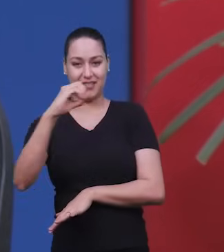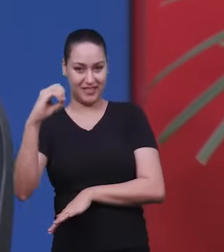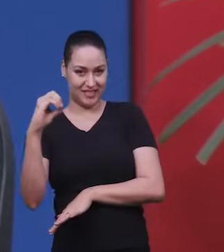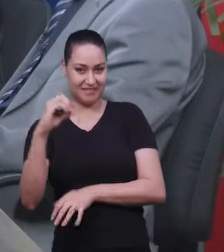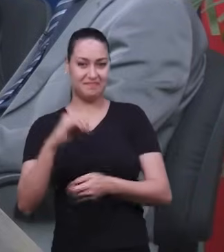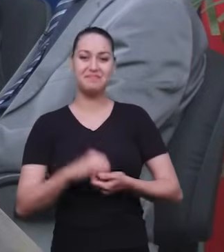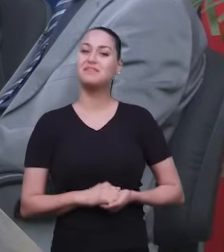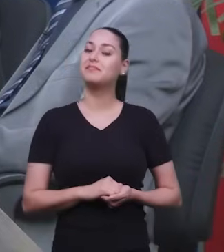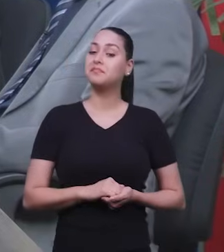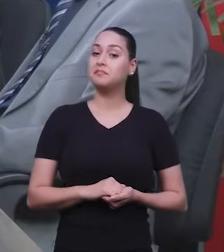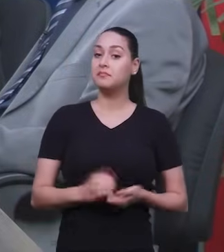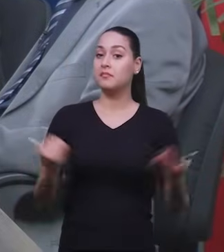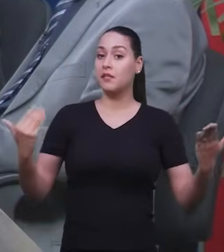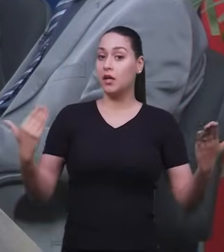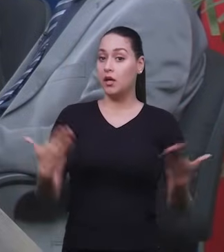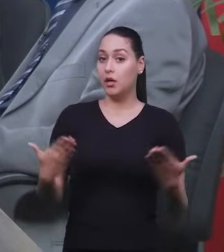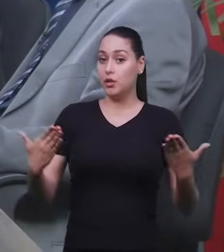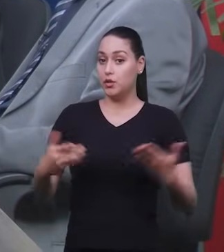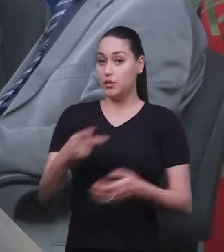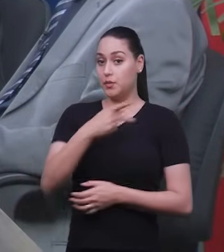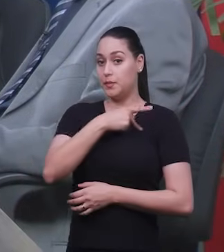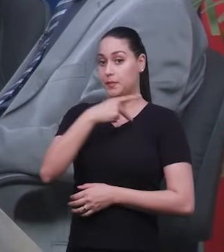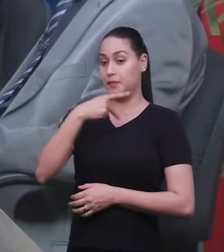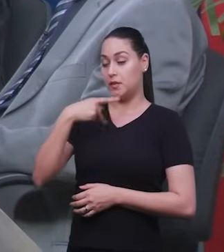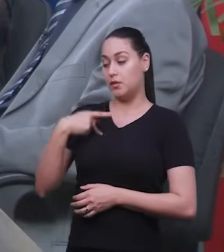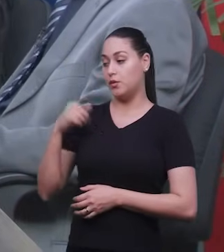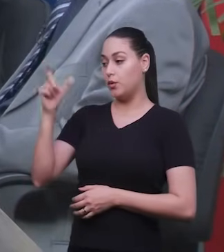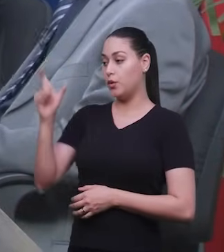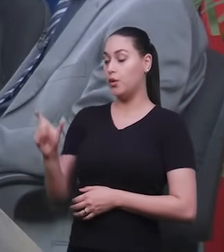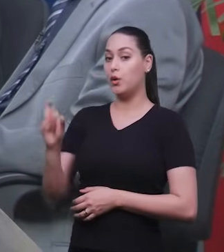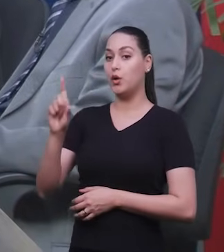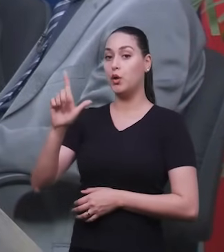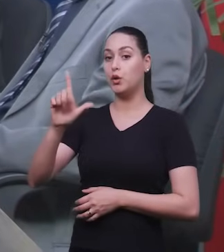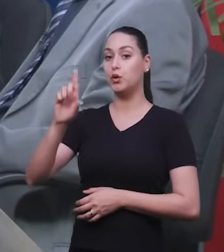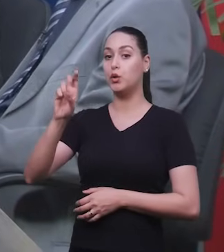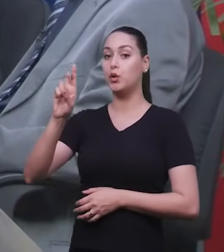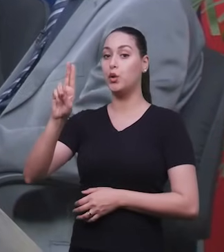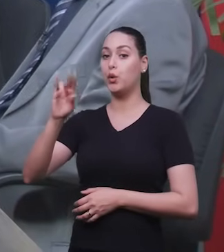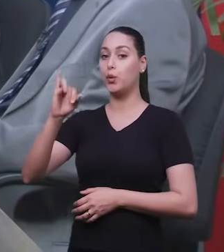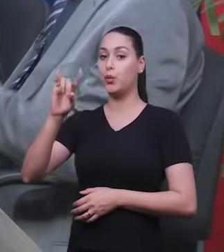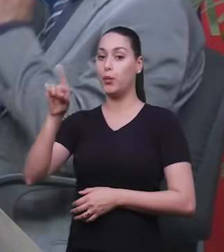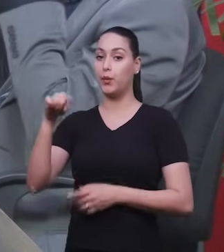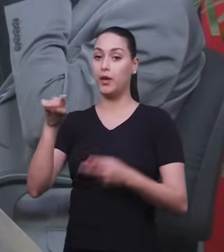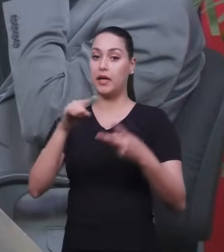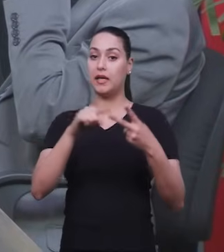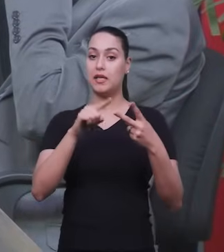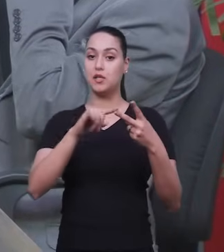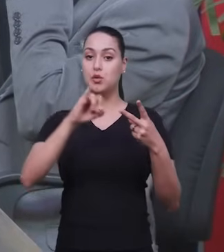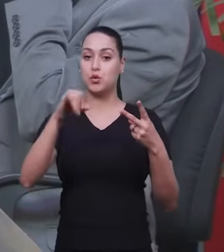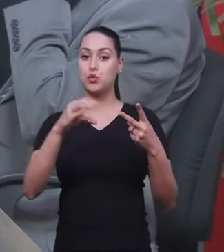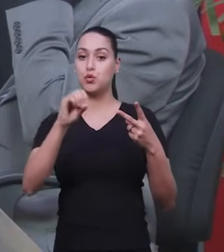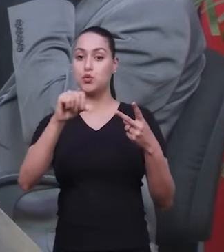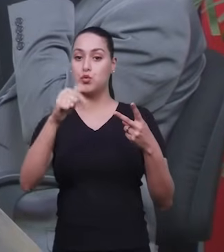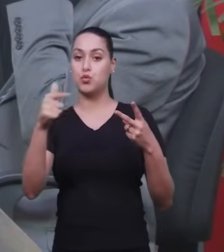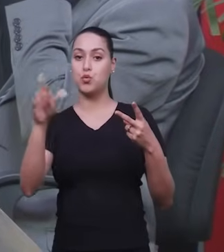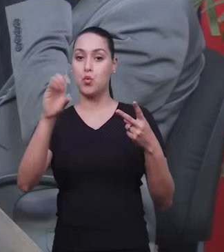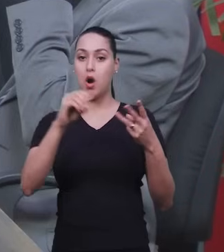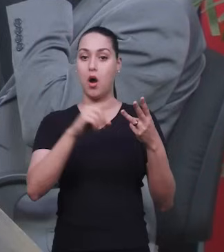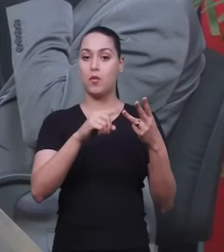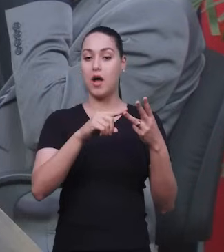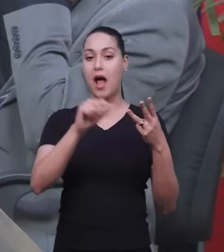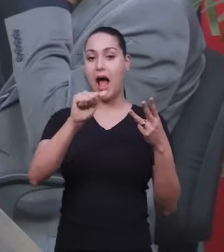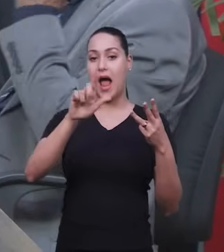0800. Hoje eu estou aqui com o pastor Luiz Carlos, pastor João da Mata, pastor Alexandro e